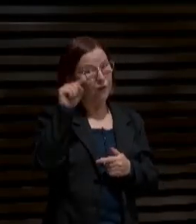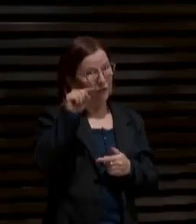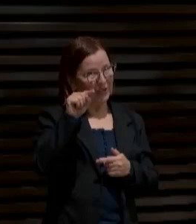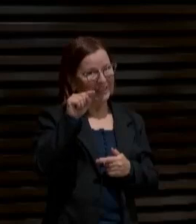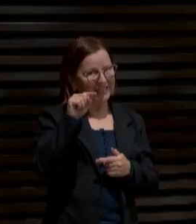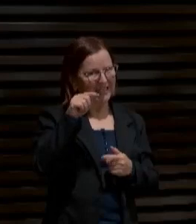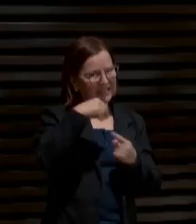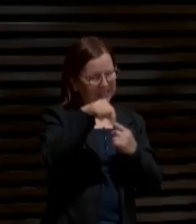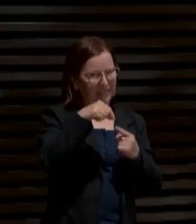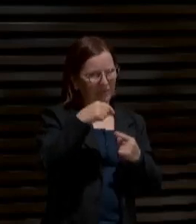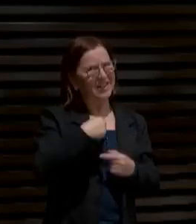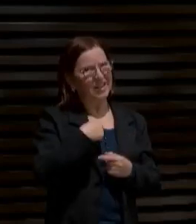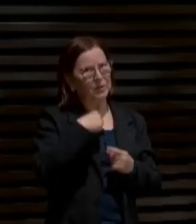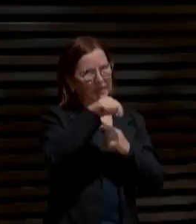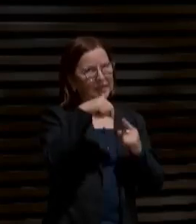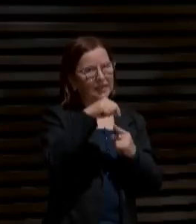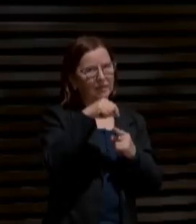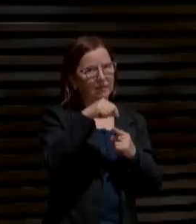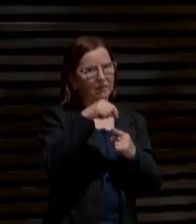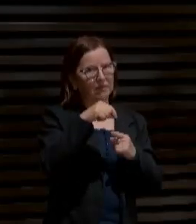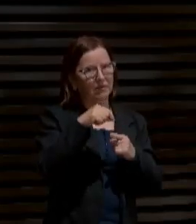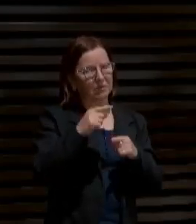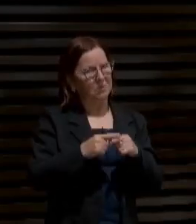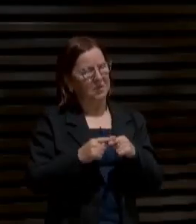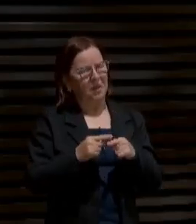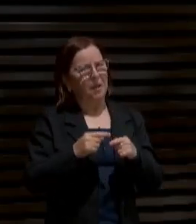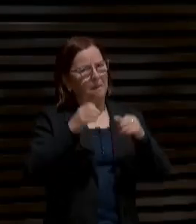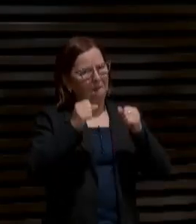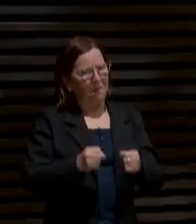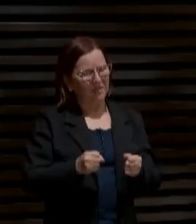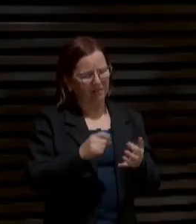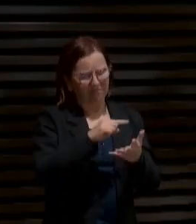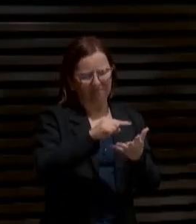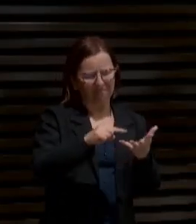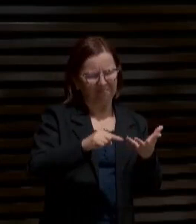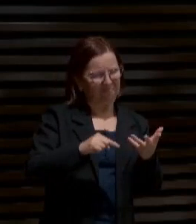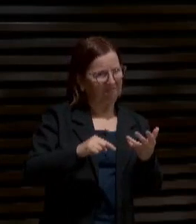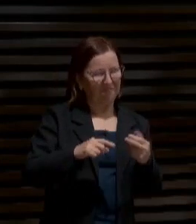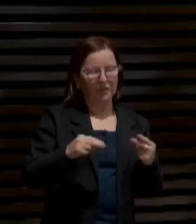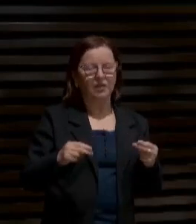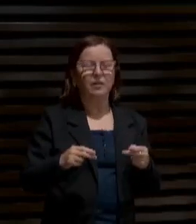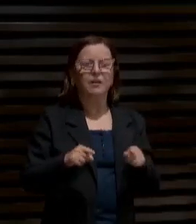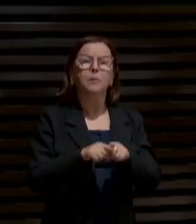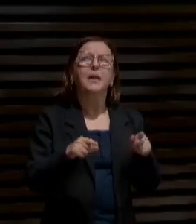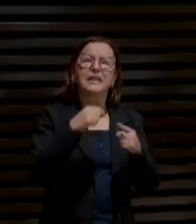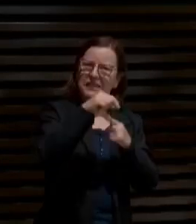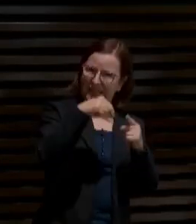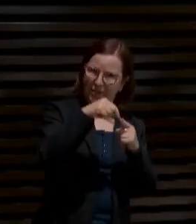eu sou santo porque eu posso ser competente pode ser amigo né parceiro e Santo